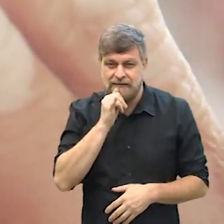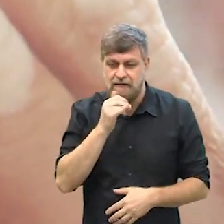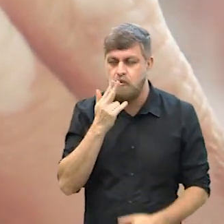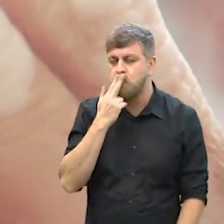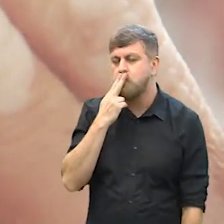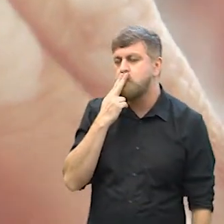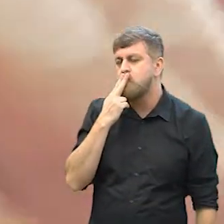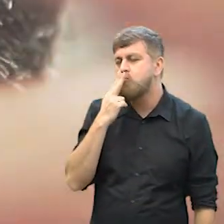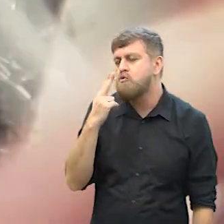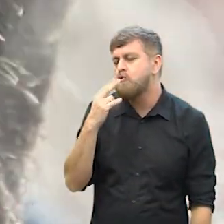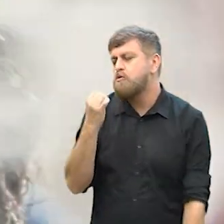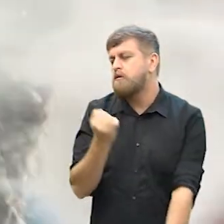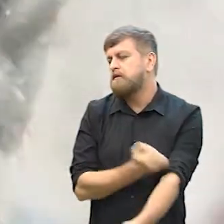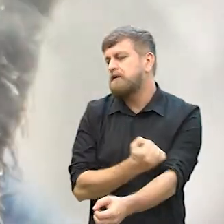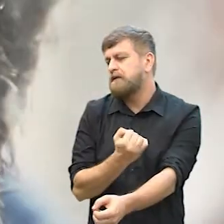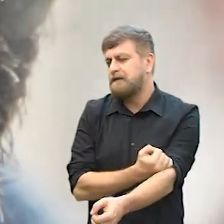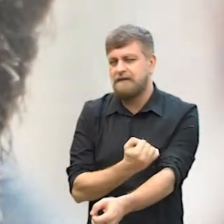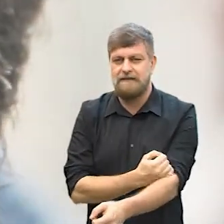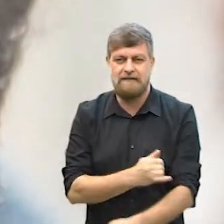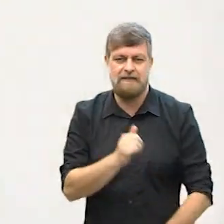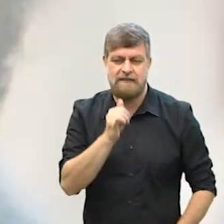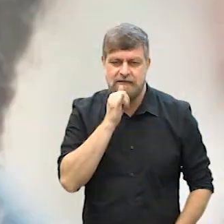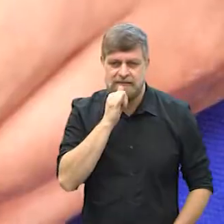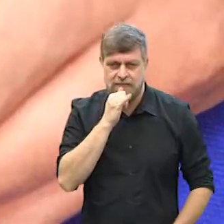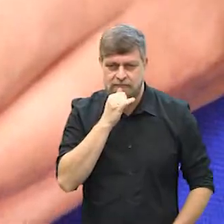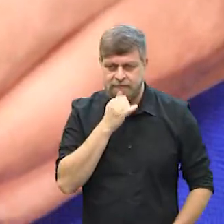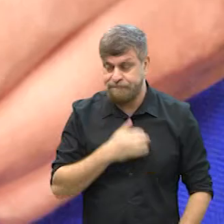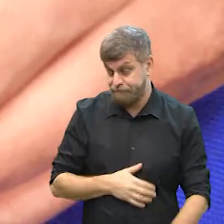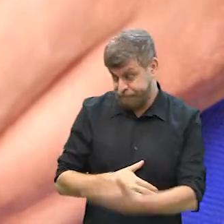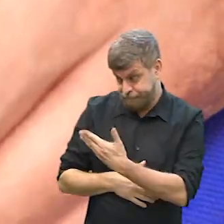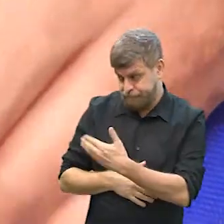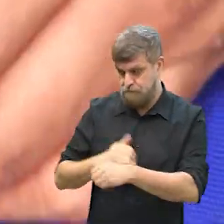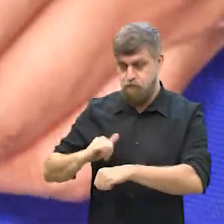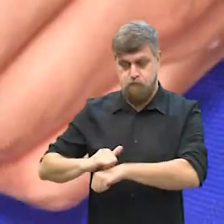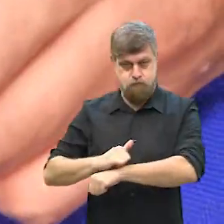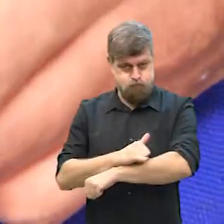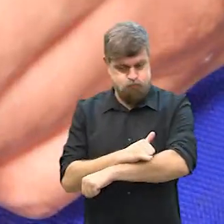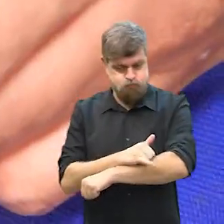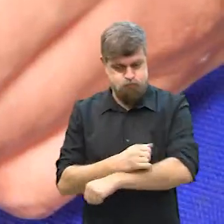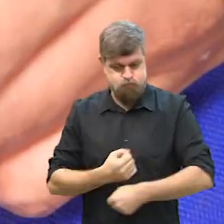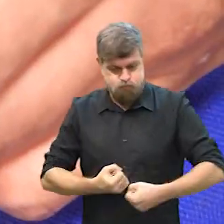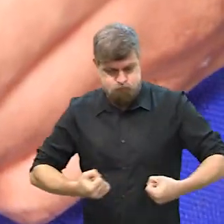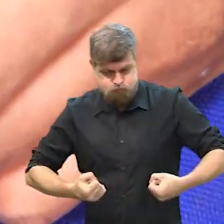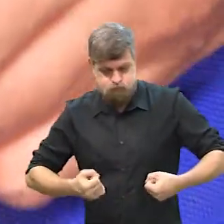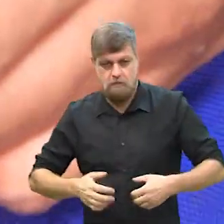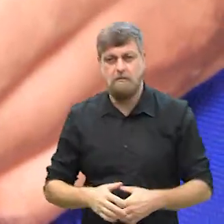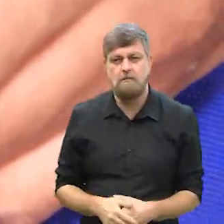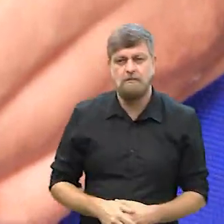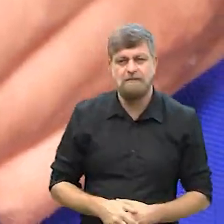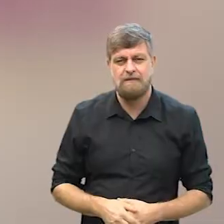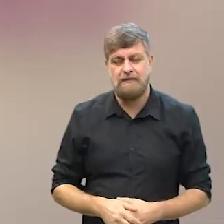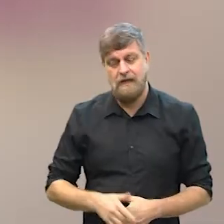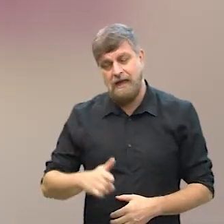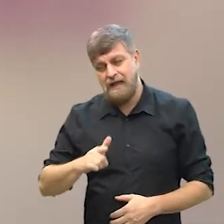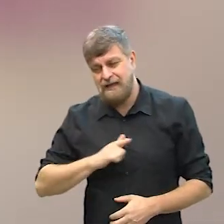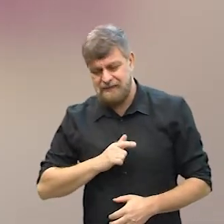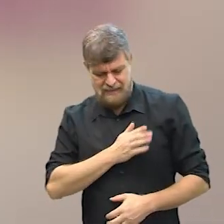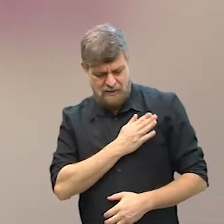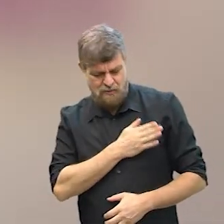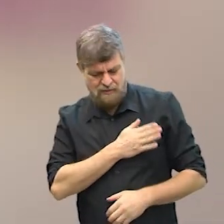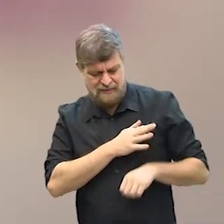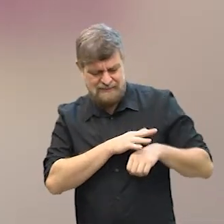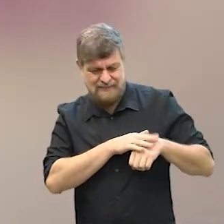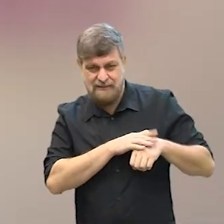de fumar de longa data, o indivíduo tem uma obesidade mais significativa, se ele tem uma